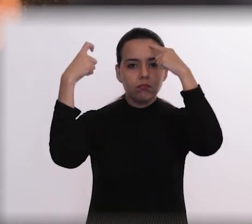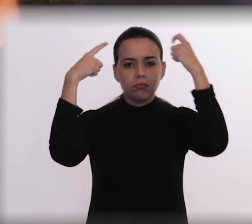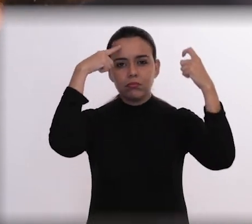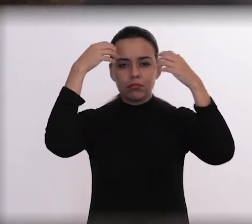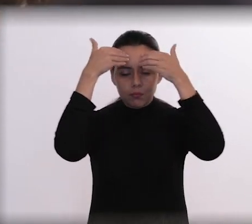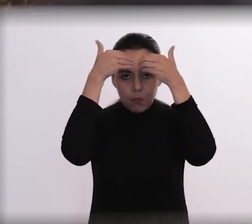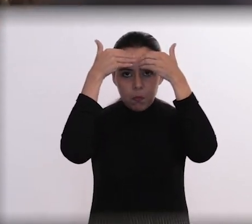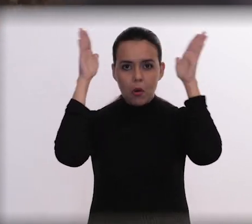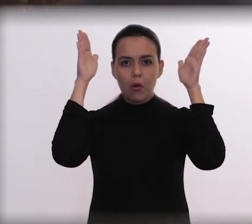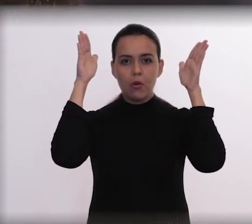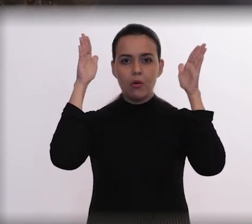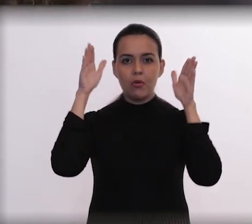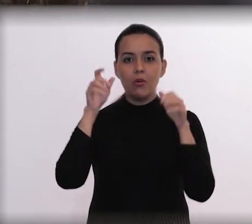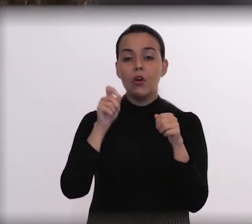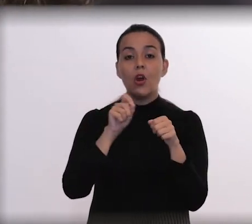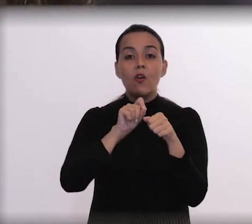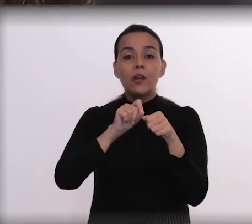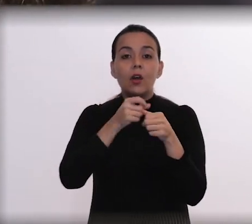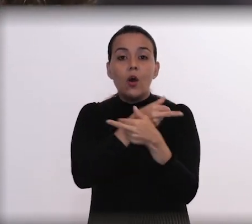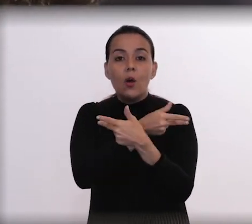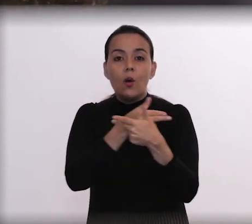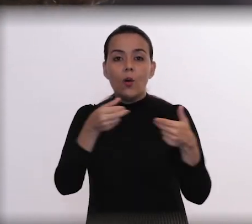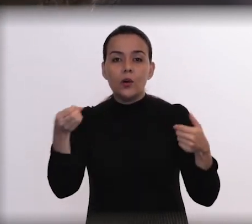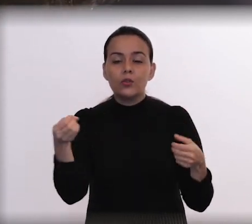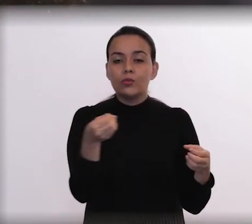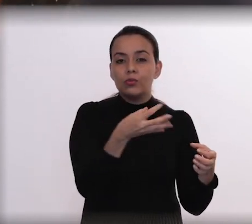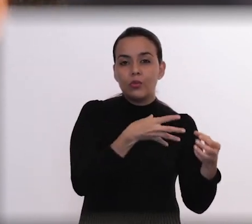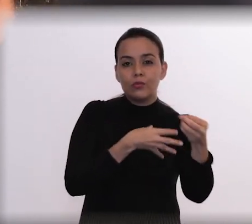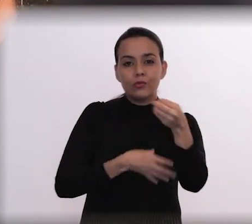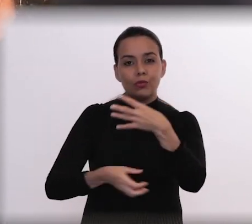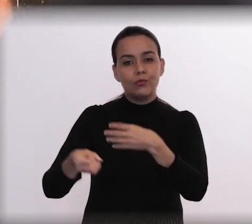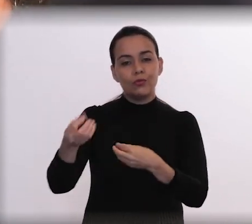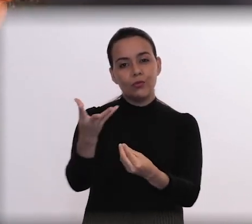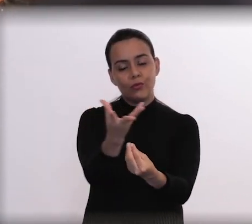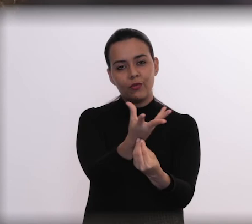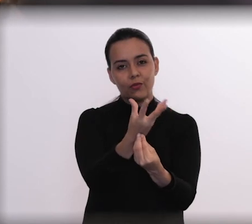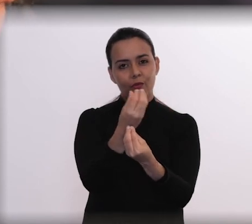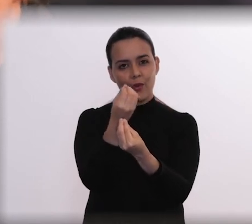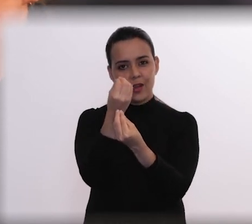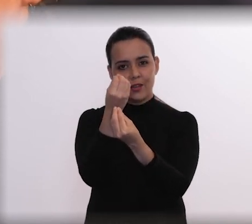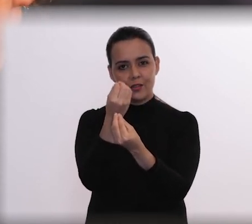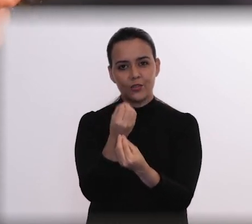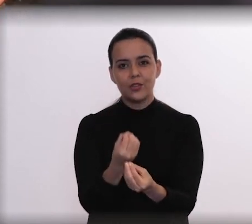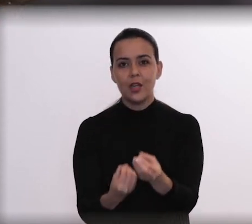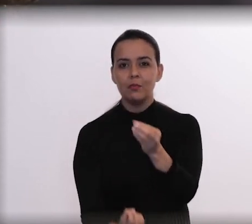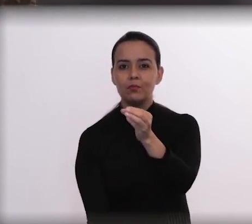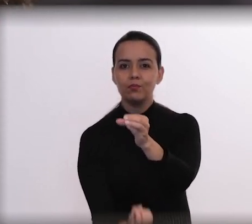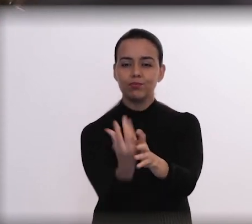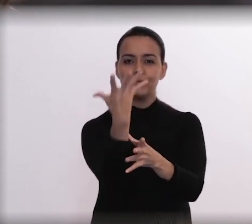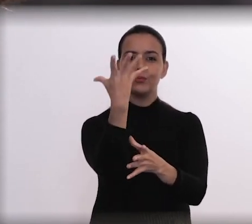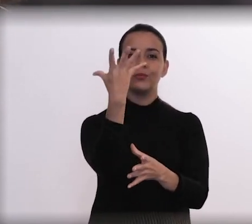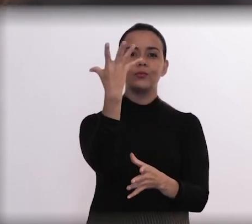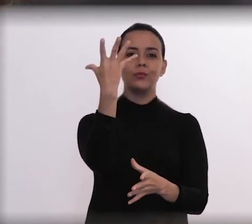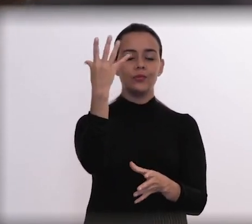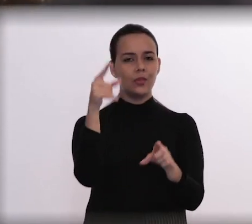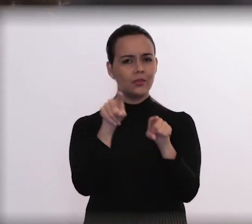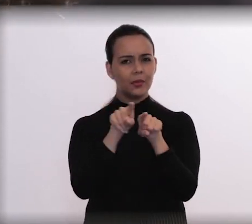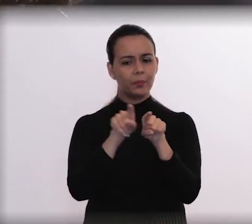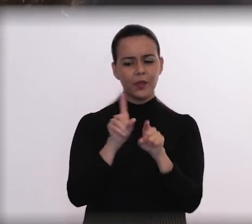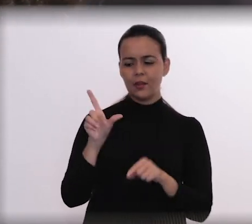pode, evidentemente, resistir, e essa palavra é a palavra mais importante, né? A literatura nos ensina a resistir, ainda quando ela não é